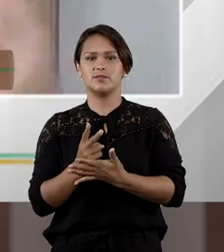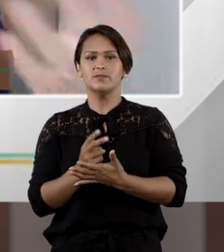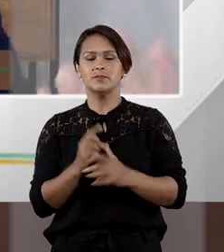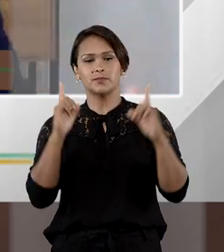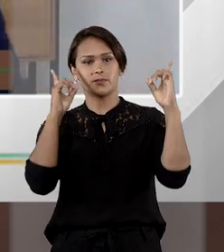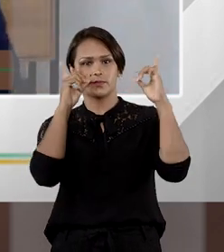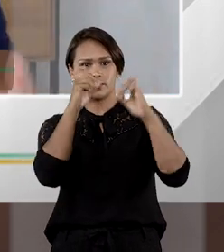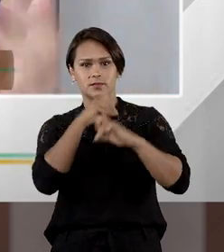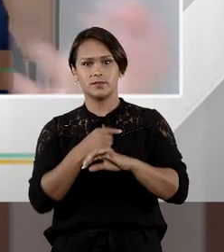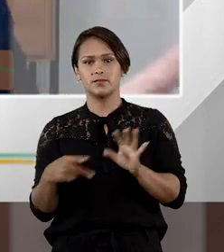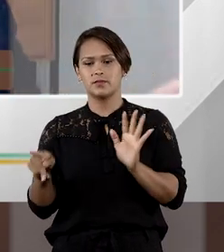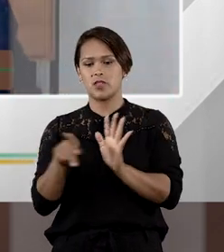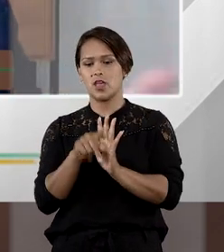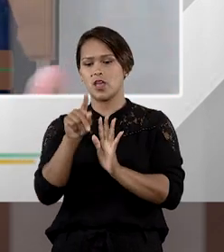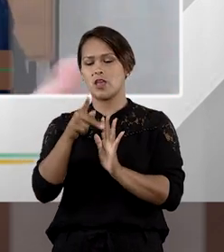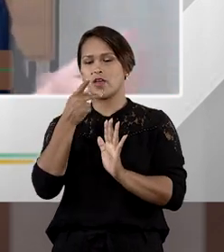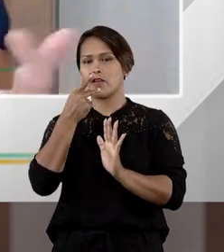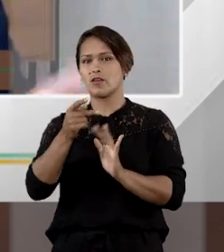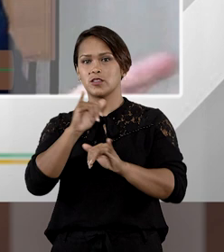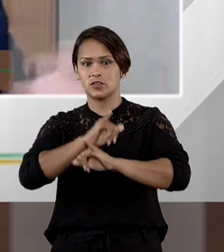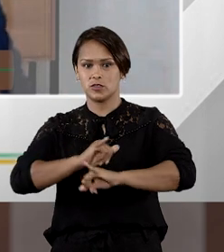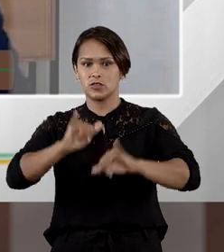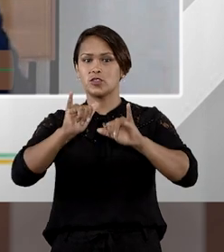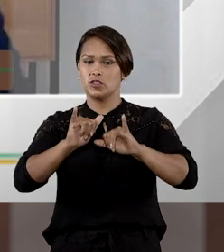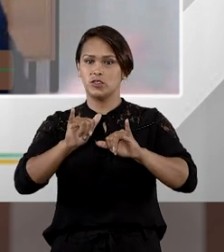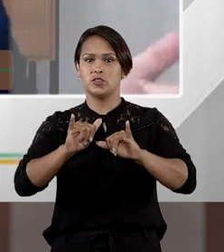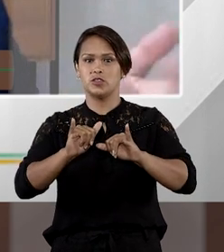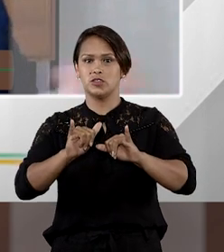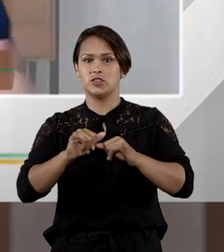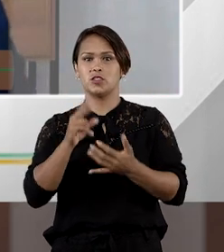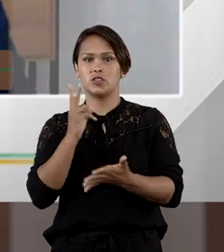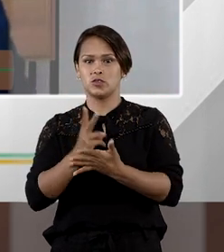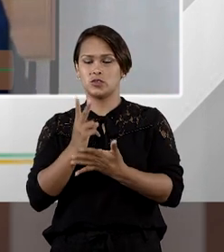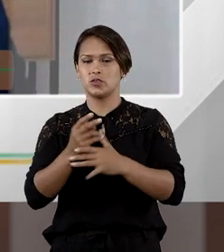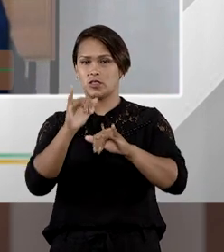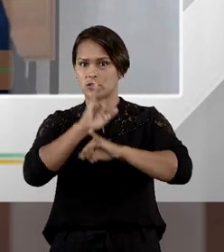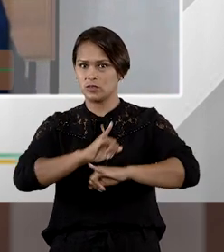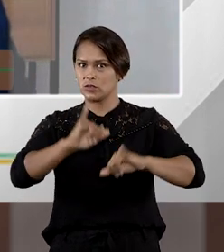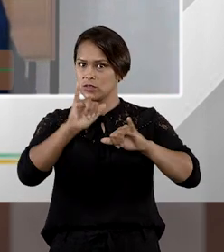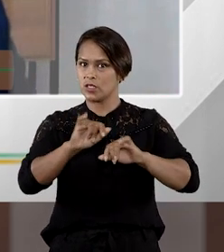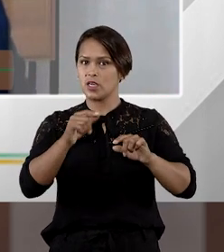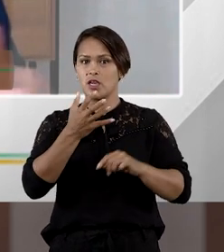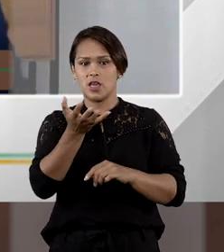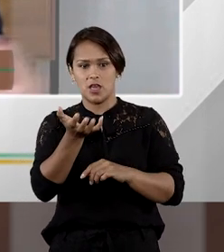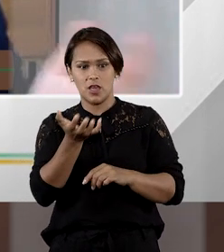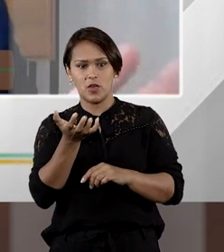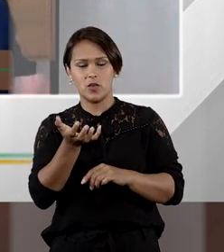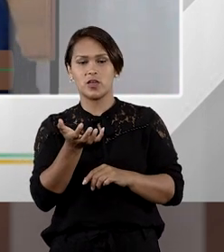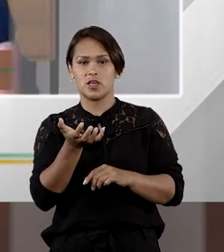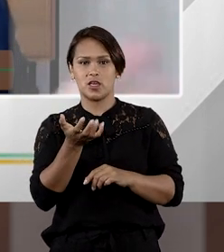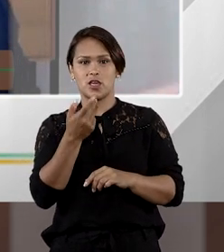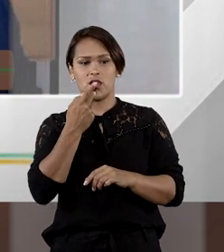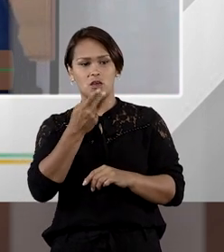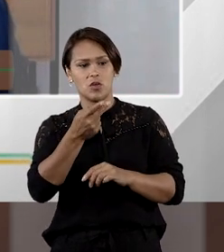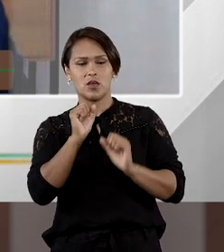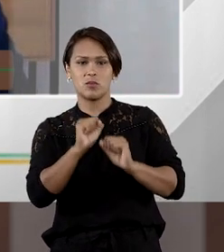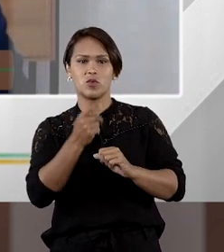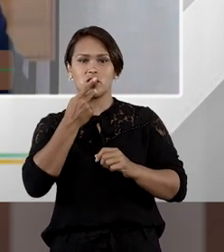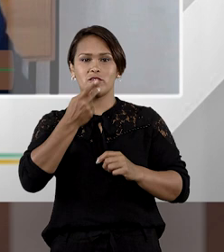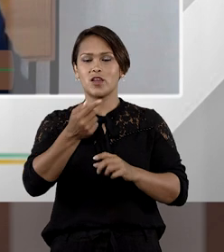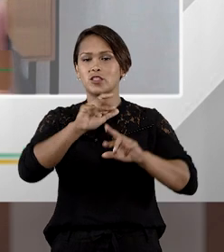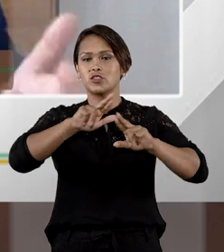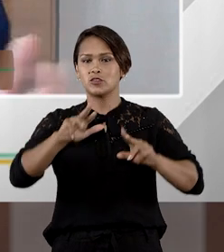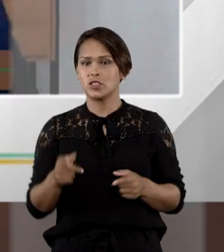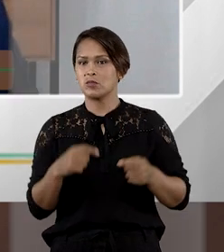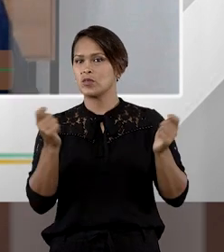é difícil dar essa notícia, né? E seguir essa notícia. Eu queria ser otimista, mas não é